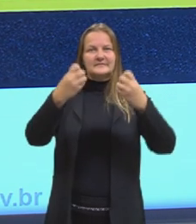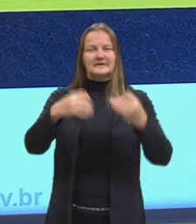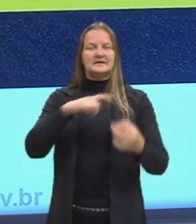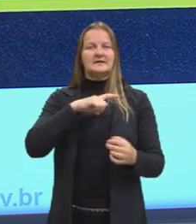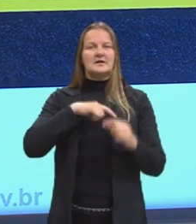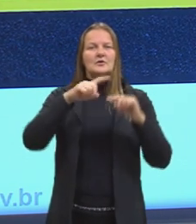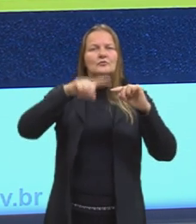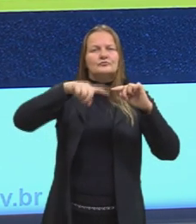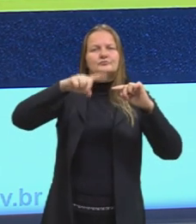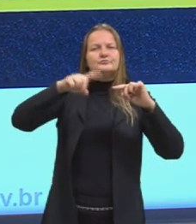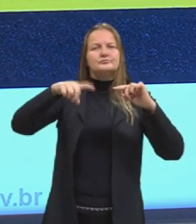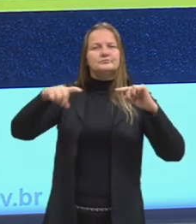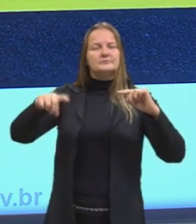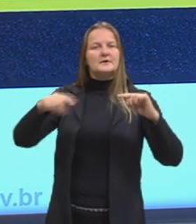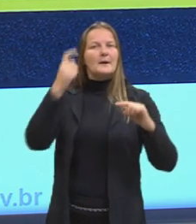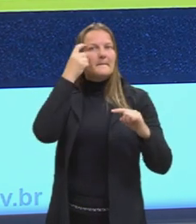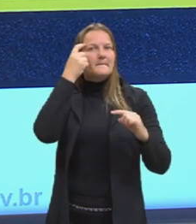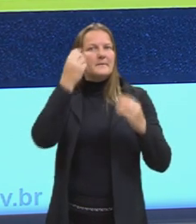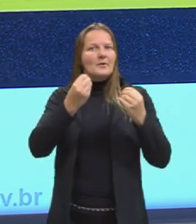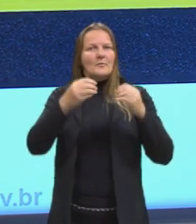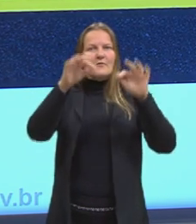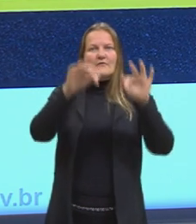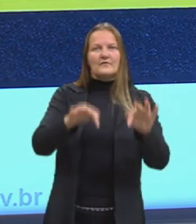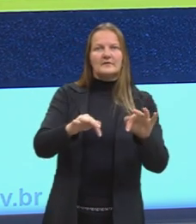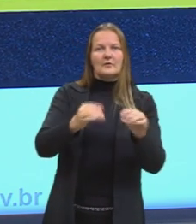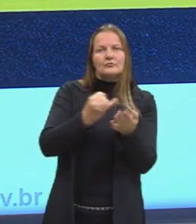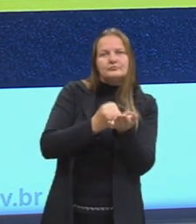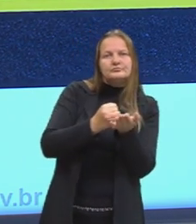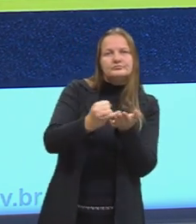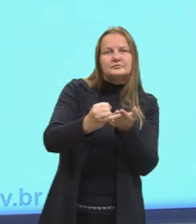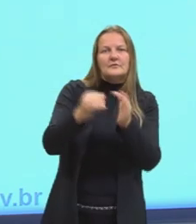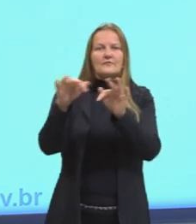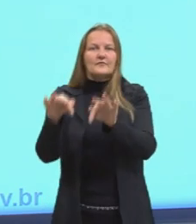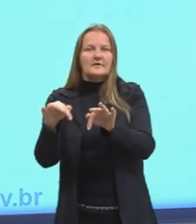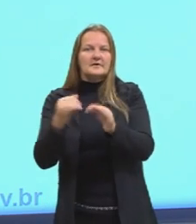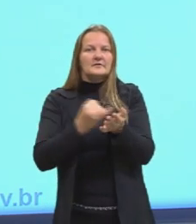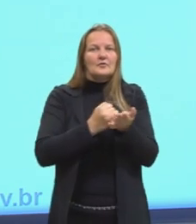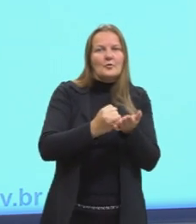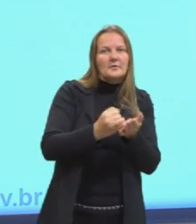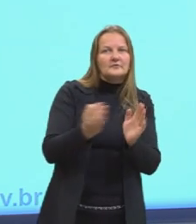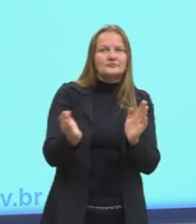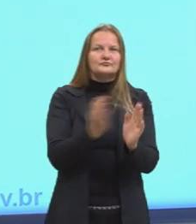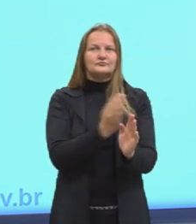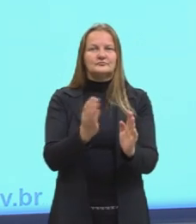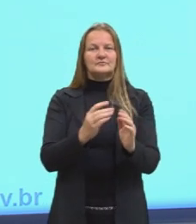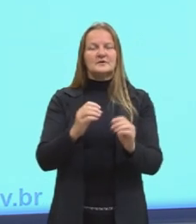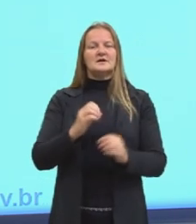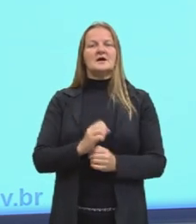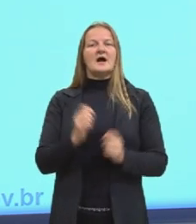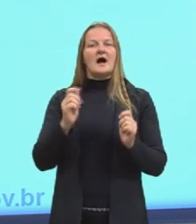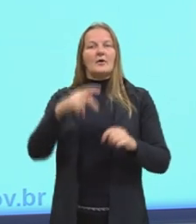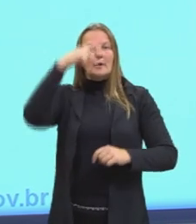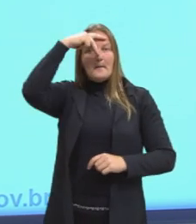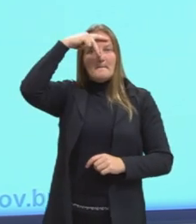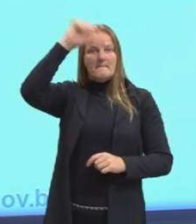avaliação Eu sempre tenho que pensar no final e no inicial a energia potencial um